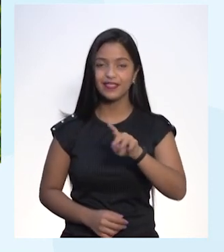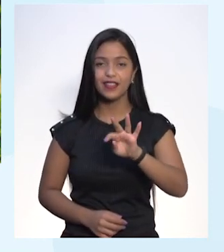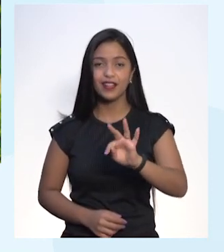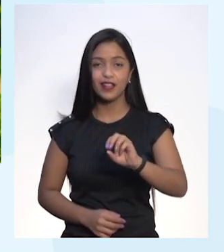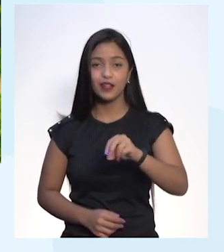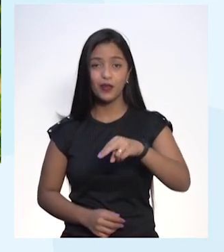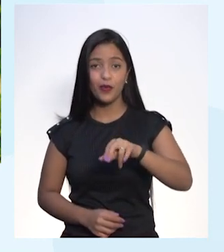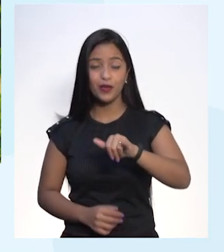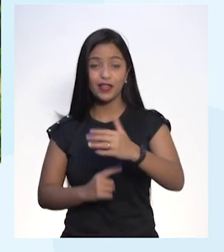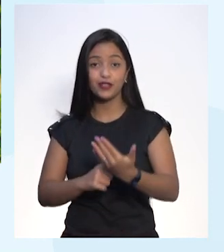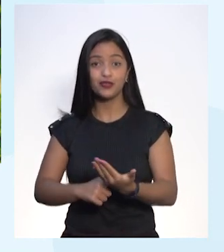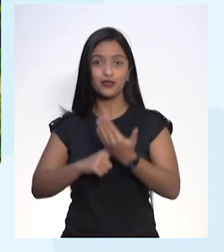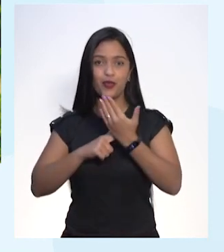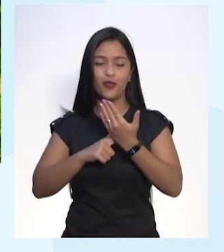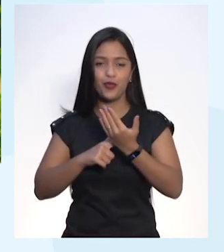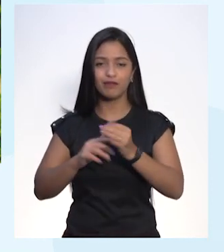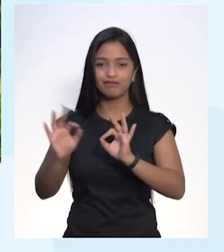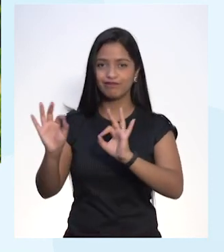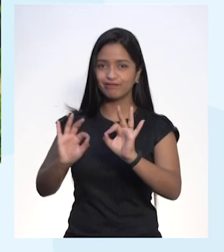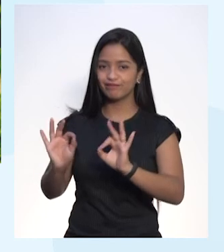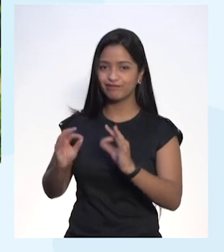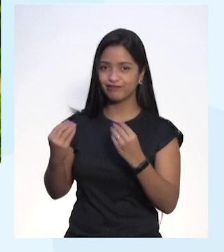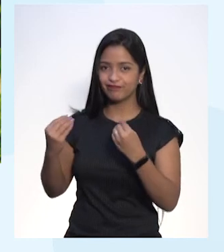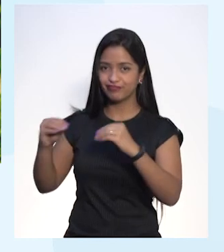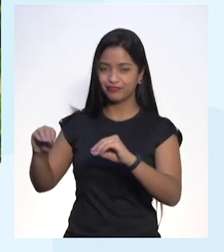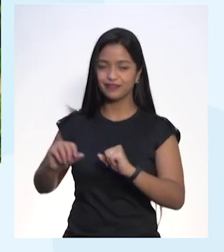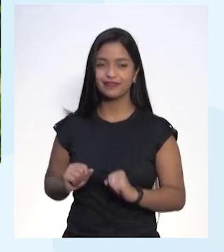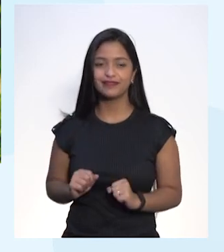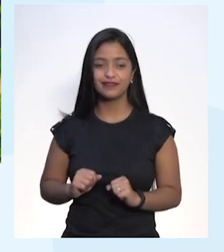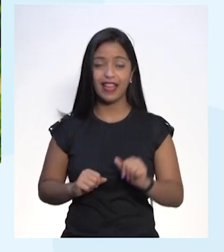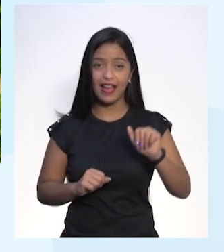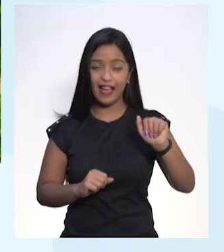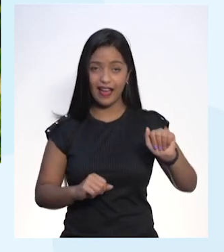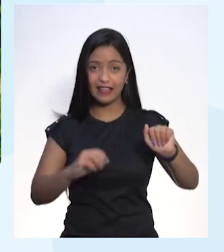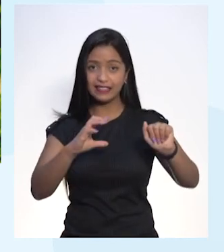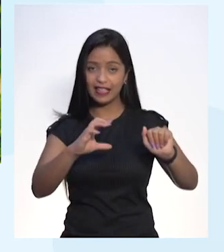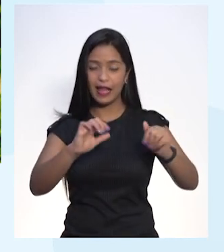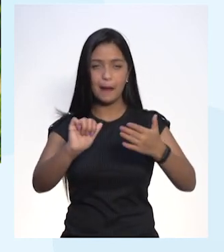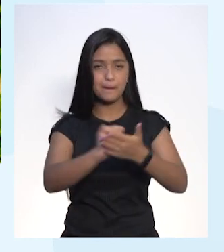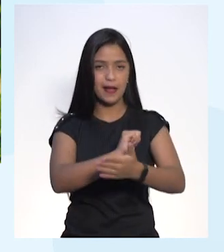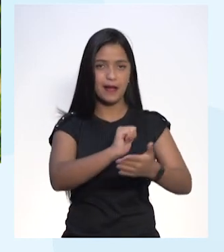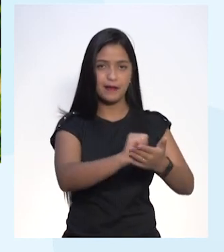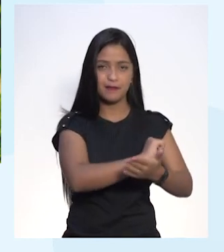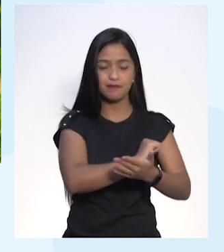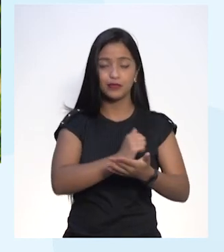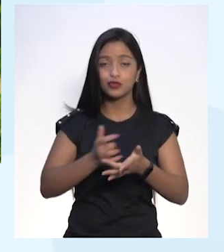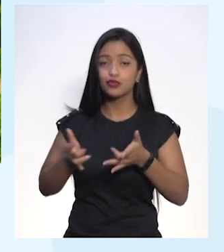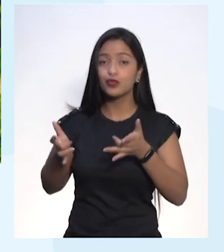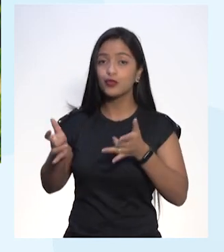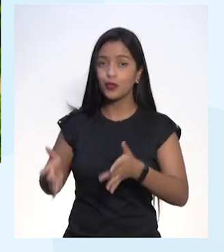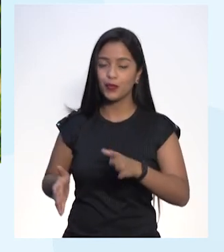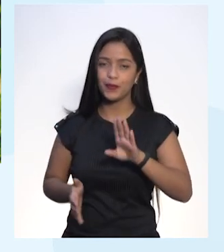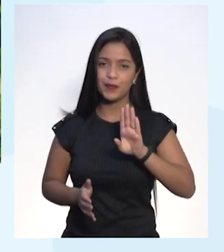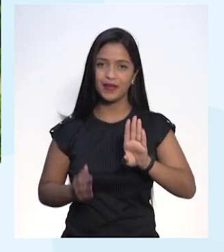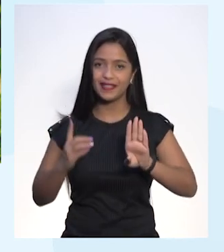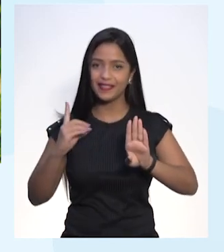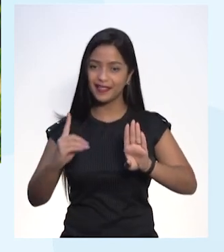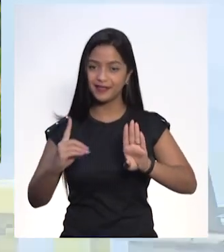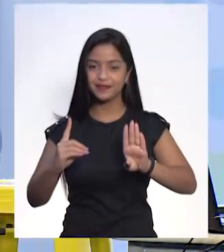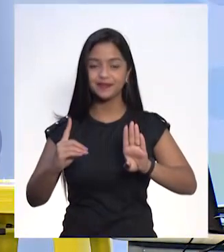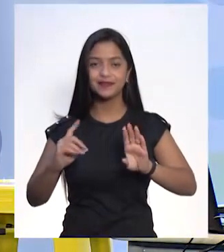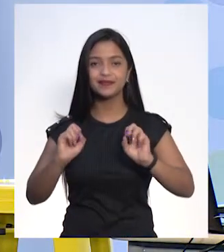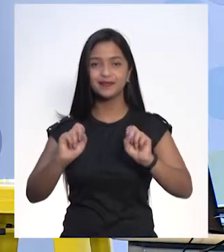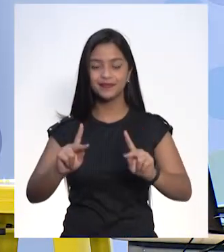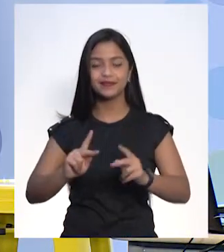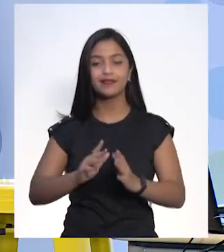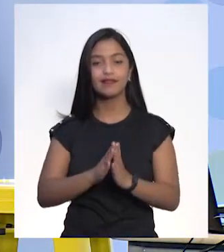fazer essa arte aqui, tá ok? Então, eu apaguei, sobrou aí a B e a D, a agenda e o